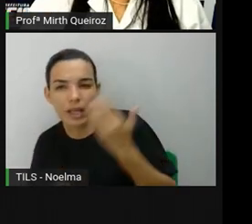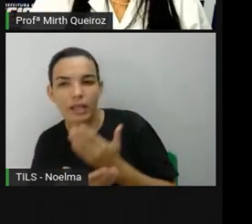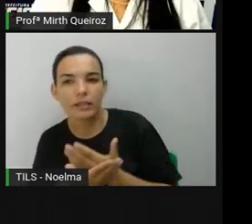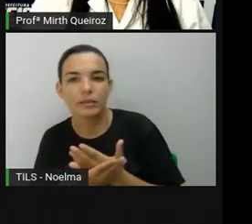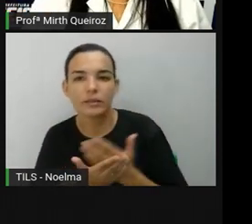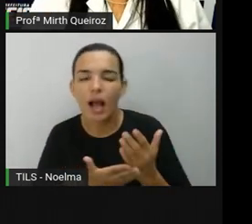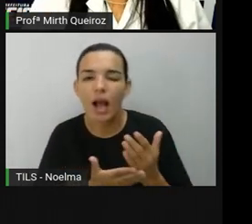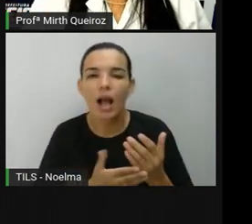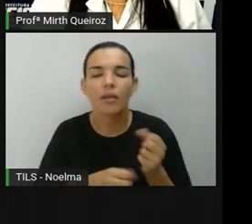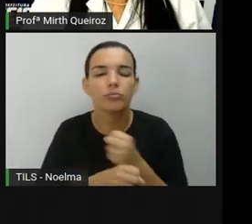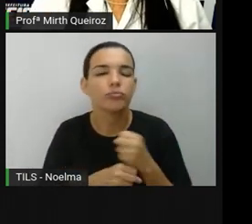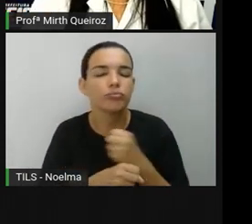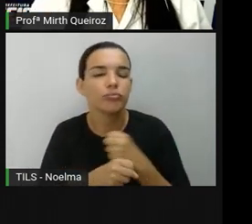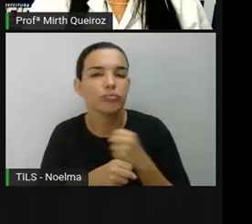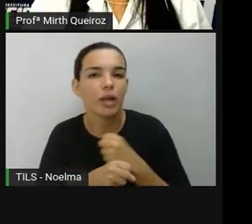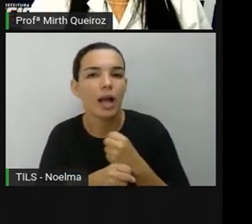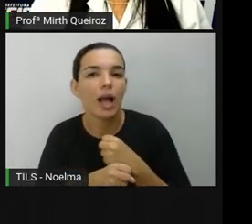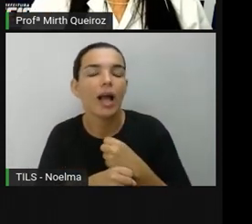do nosso ano letivo,